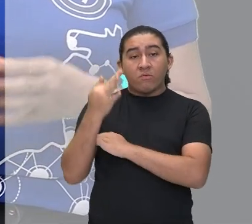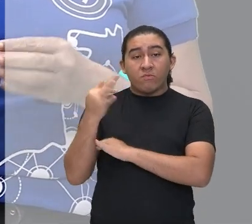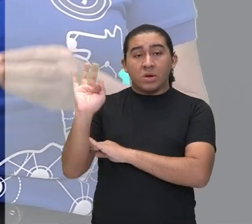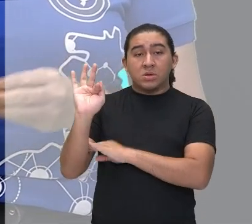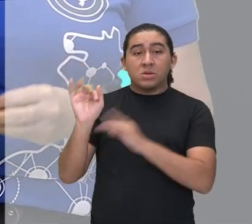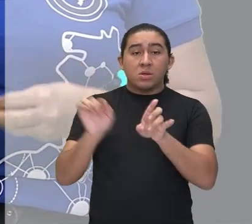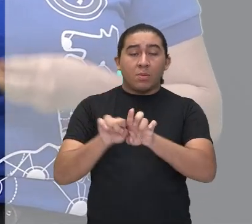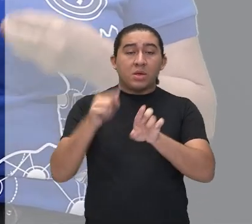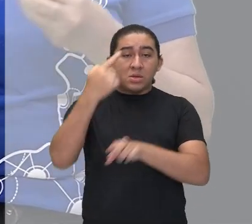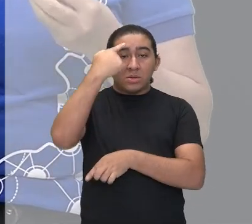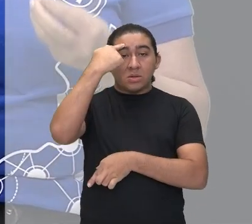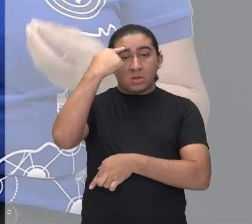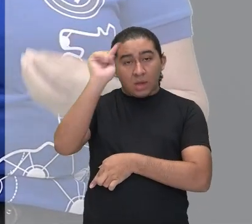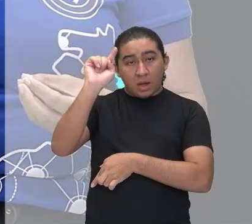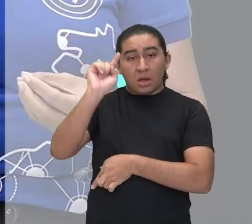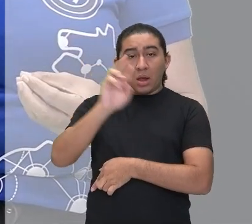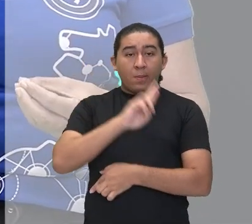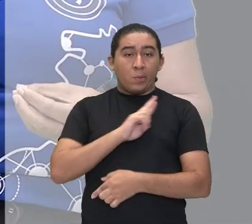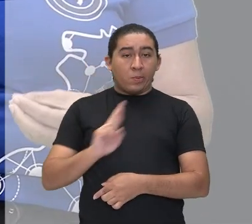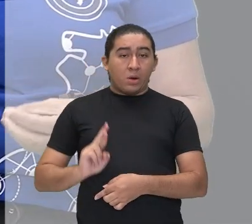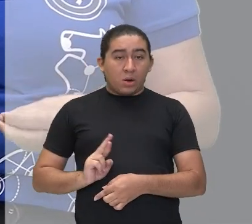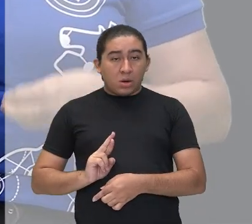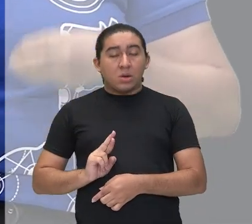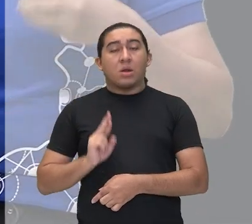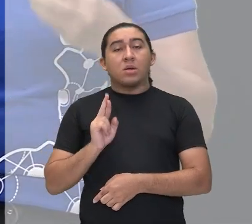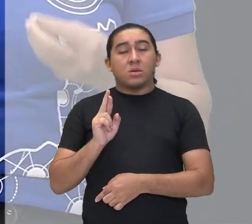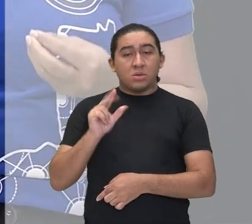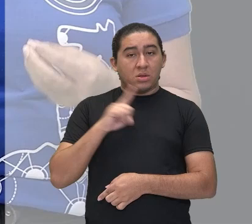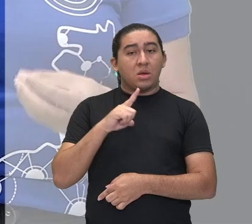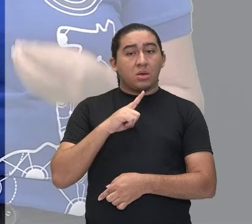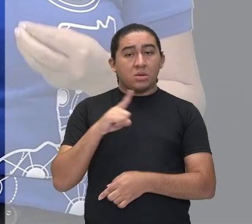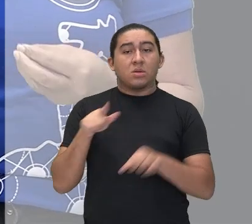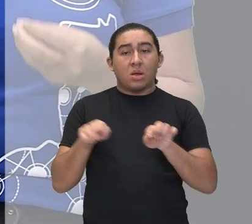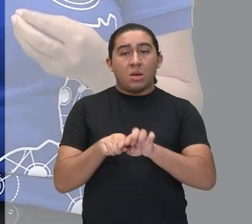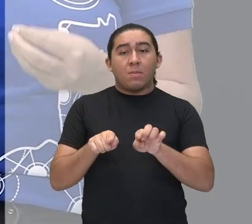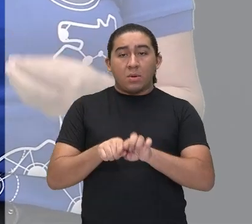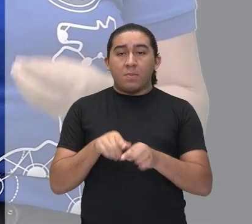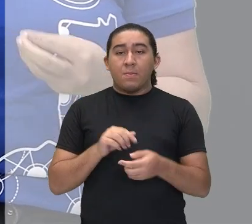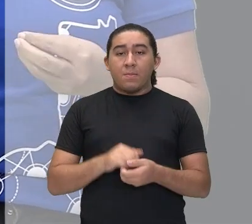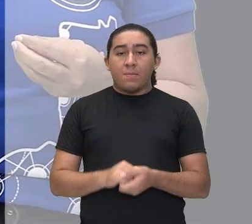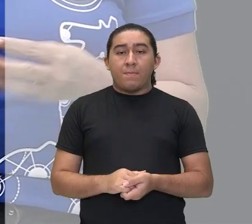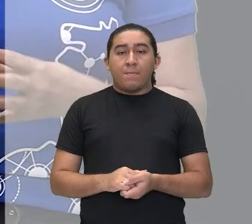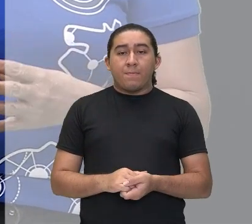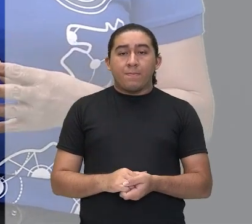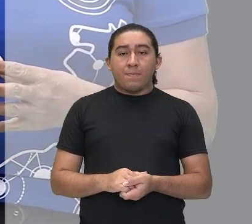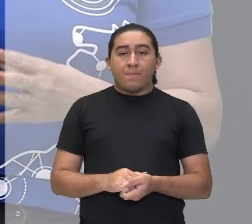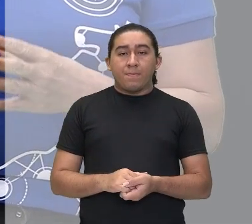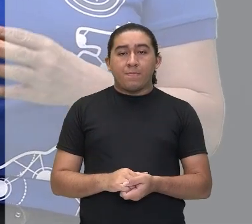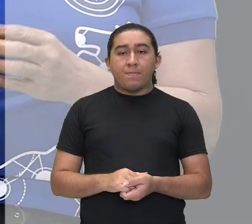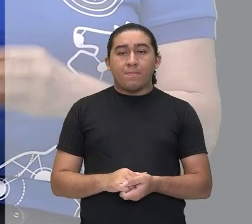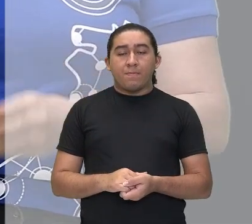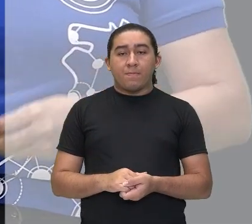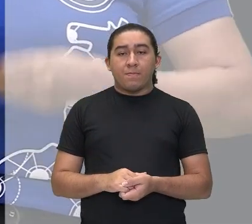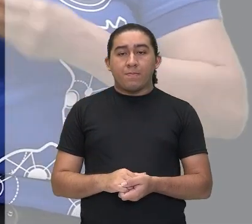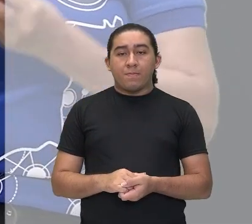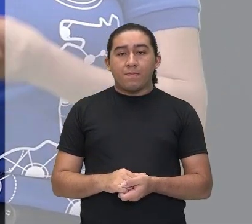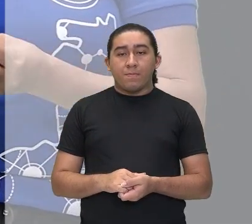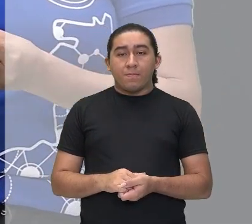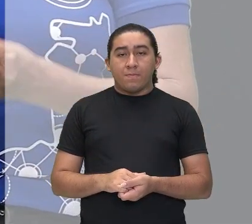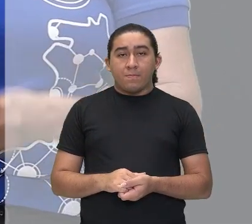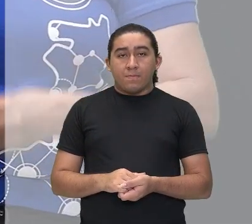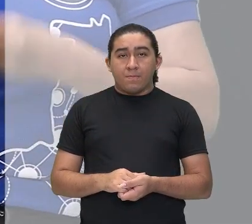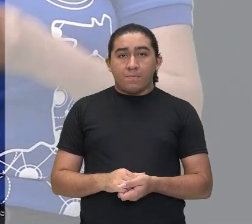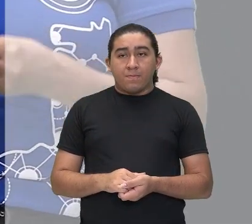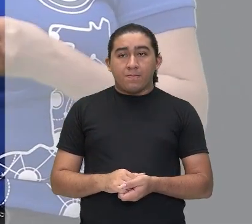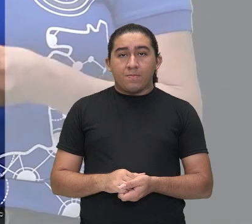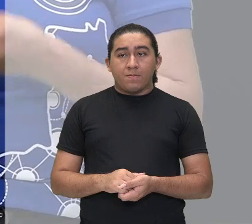França, ideias republicanas, né? O que é que eles queriam, né? Que o